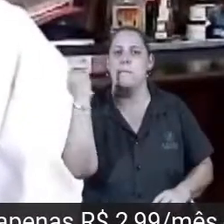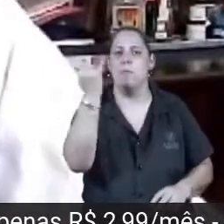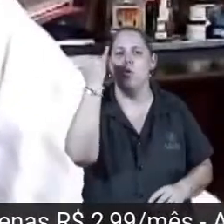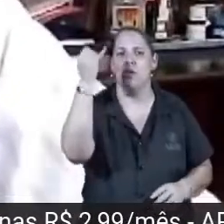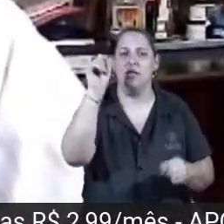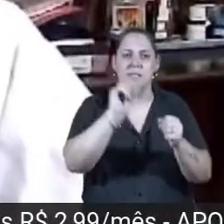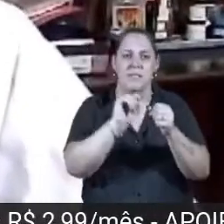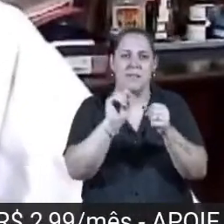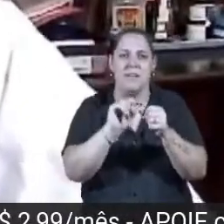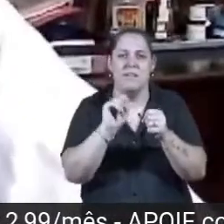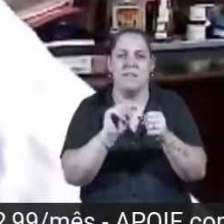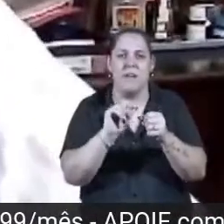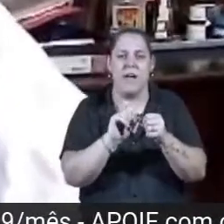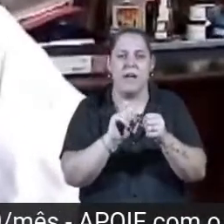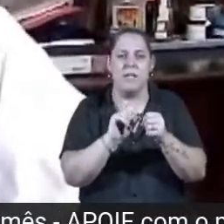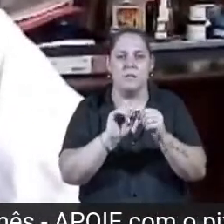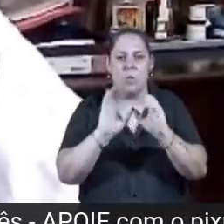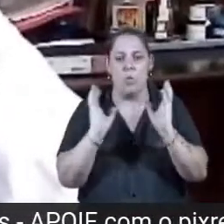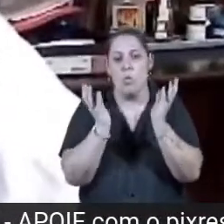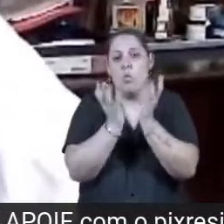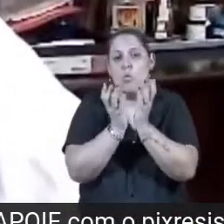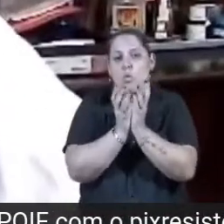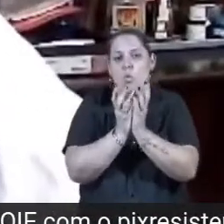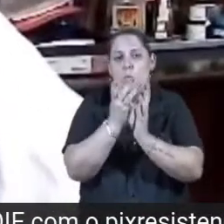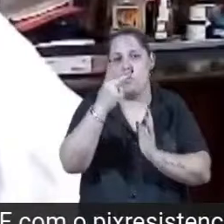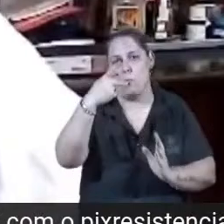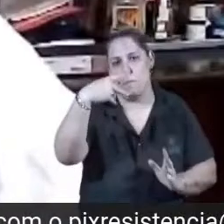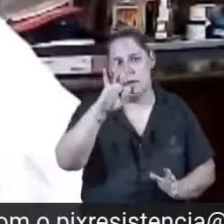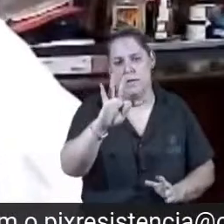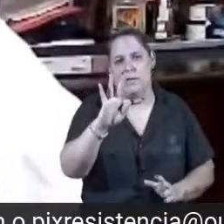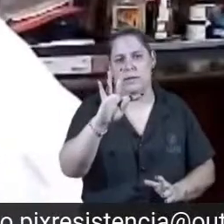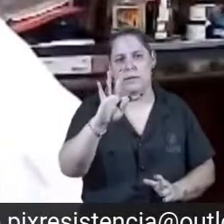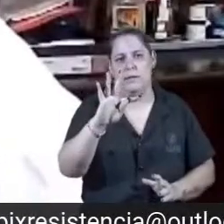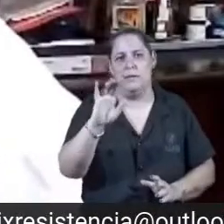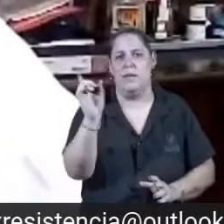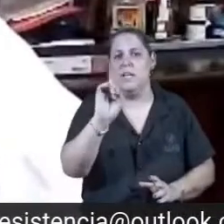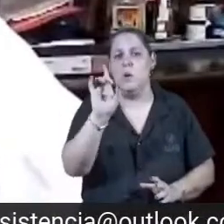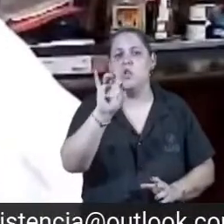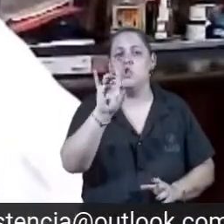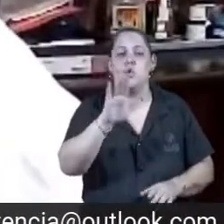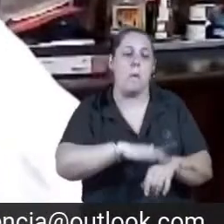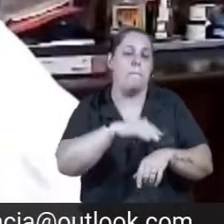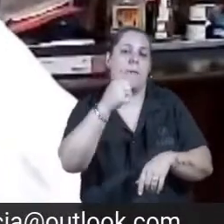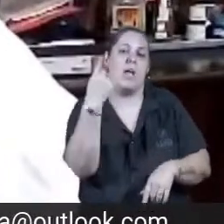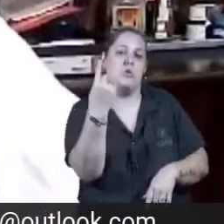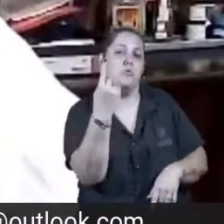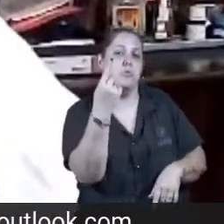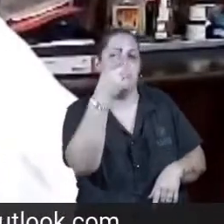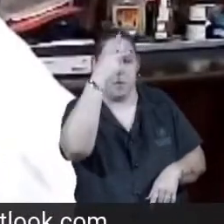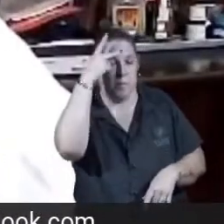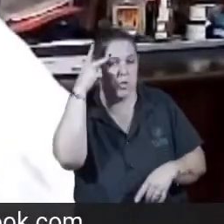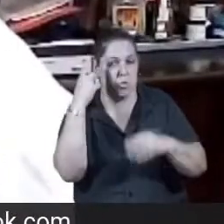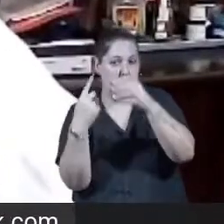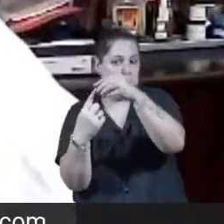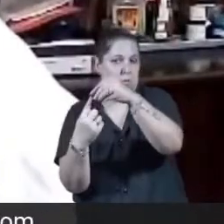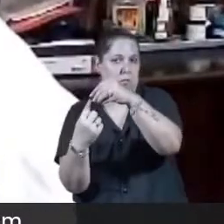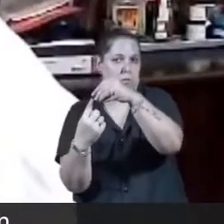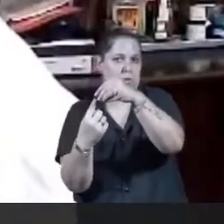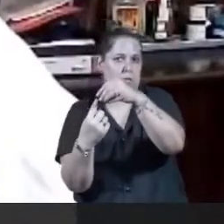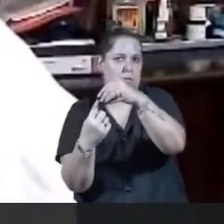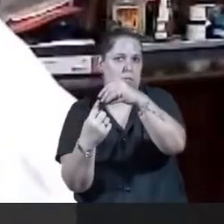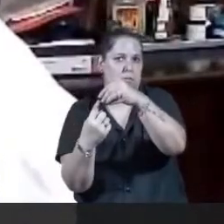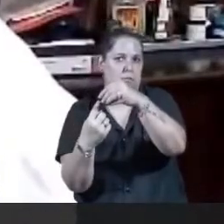tu faz para o Partido dos Trabalhadores. Você não é mais um, Contarato,